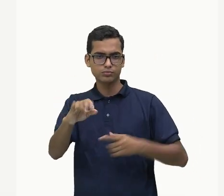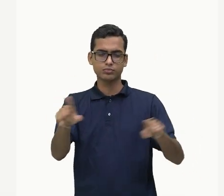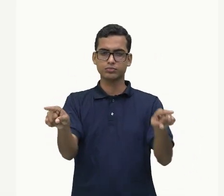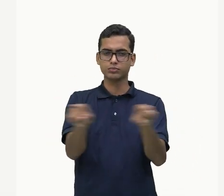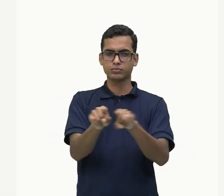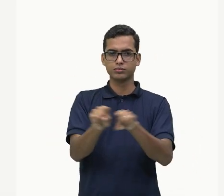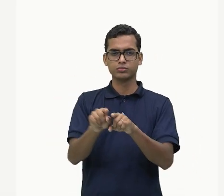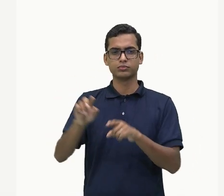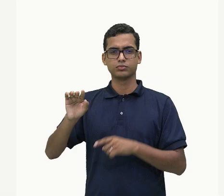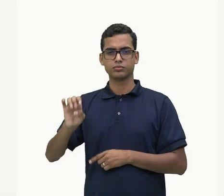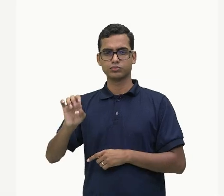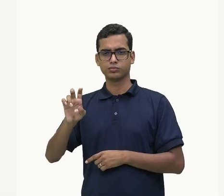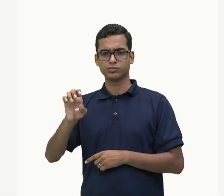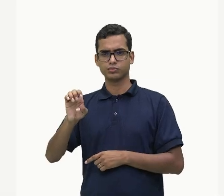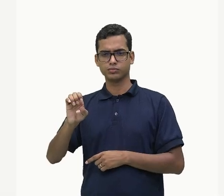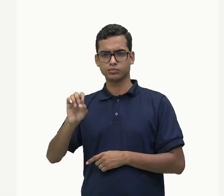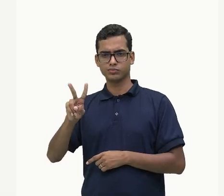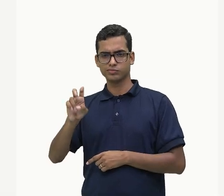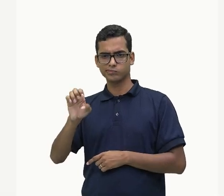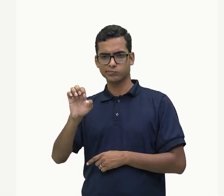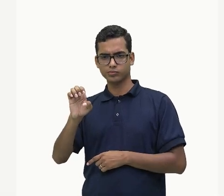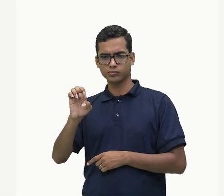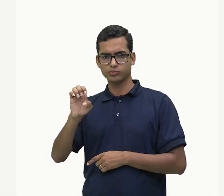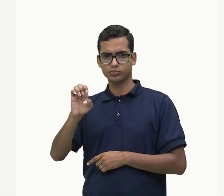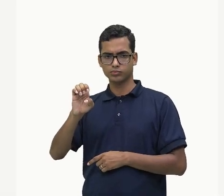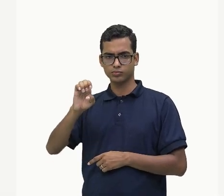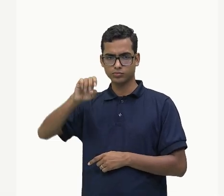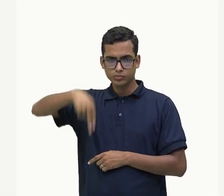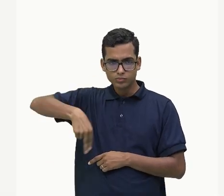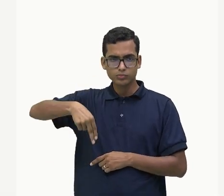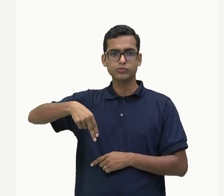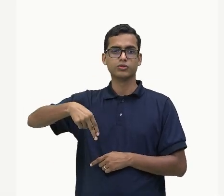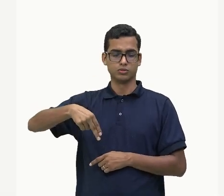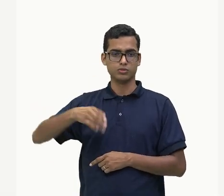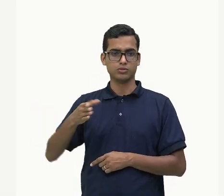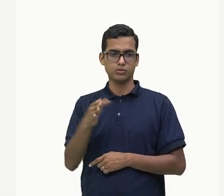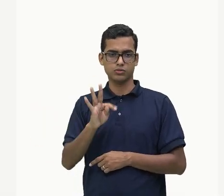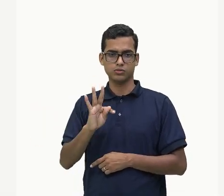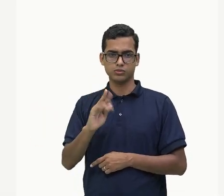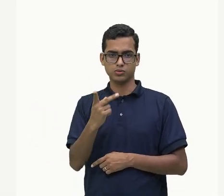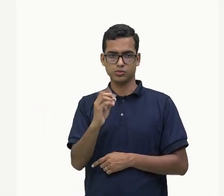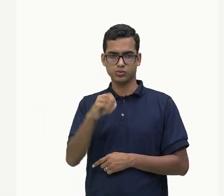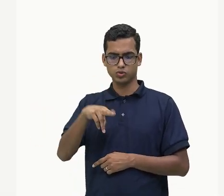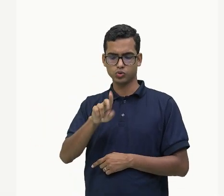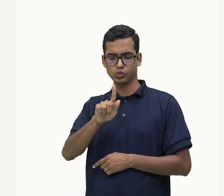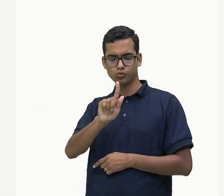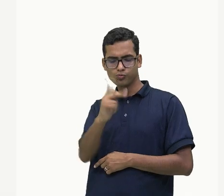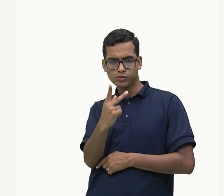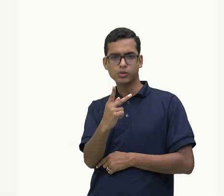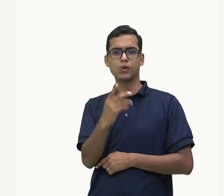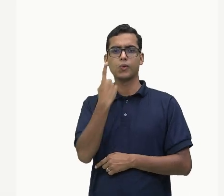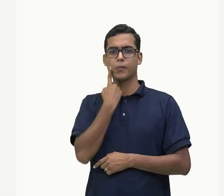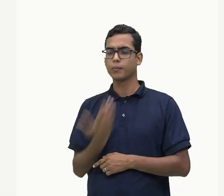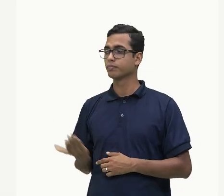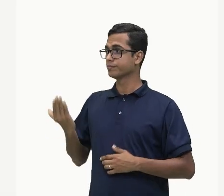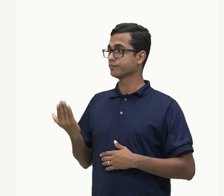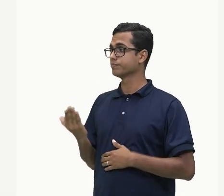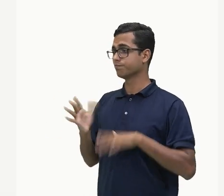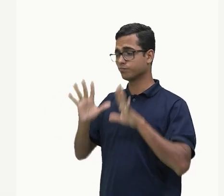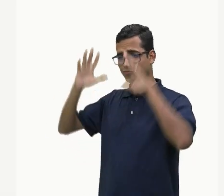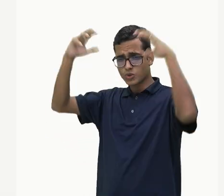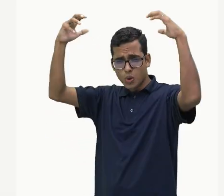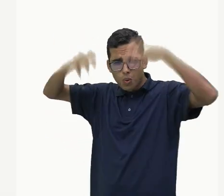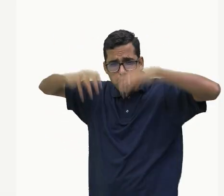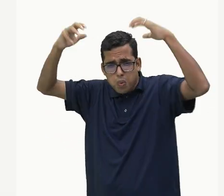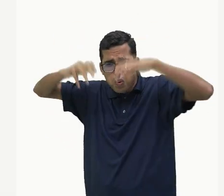it was raining, muito embora estivesse chovendo, eles foram caminhar. Ou seja, ainda que estivesse chovendo, eles foram